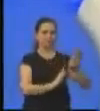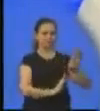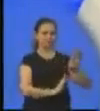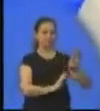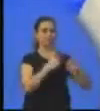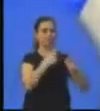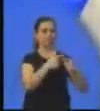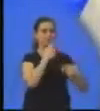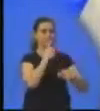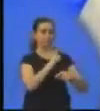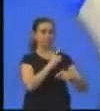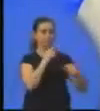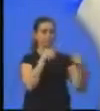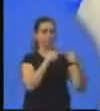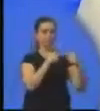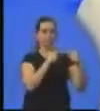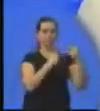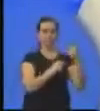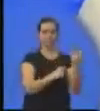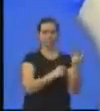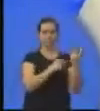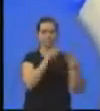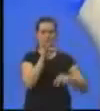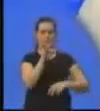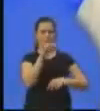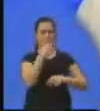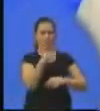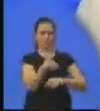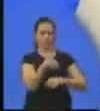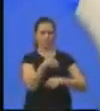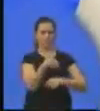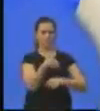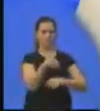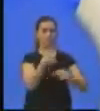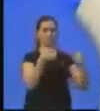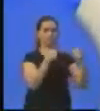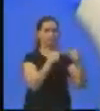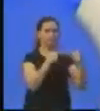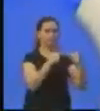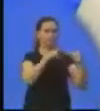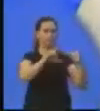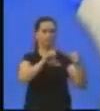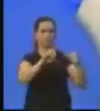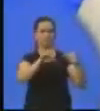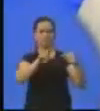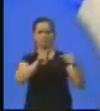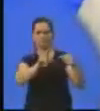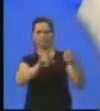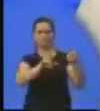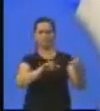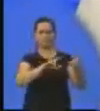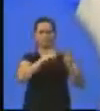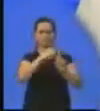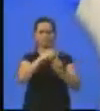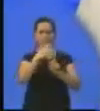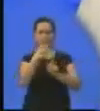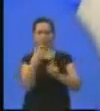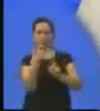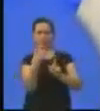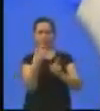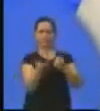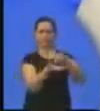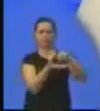O resultado é 2. F de 6 vai ser log de 6 mais 3 na